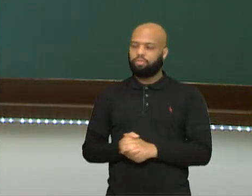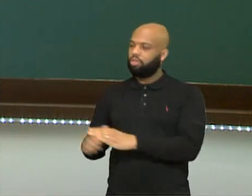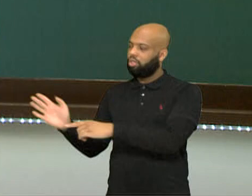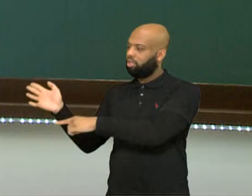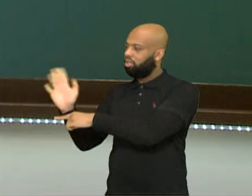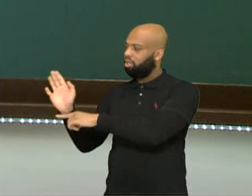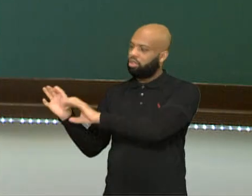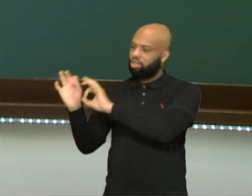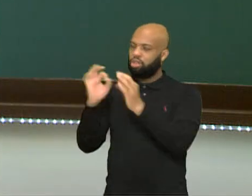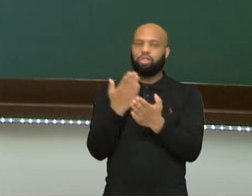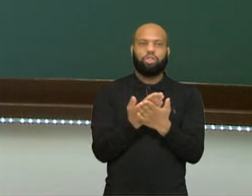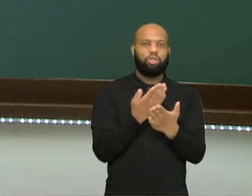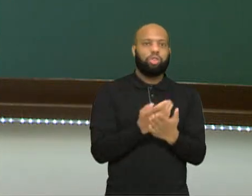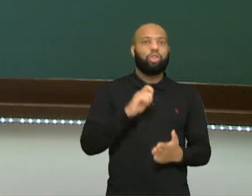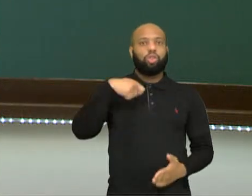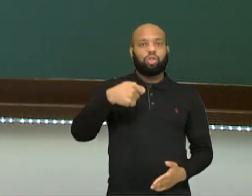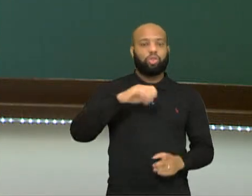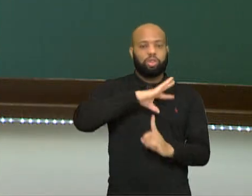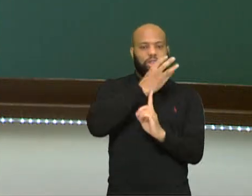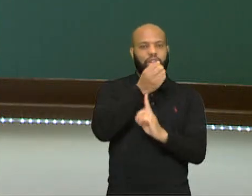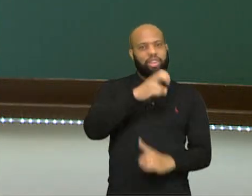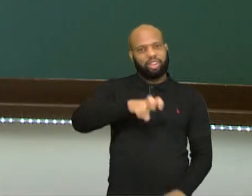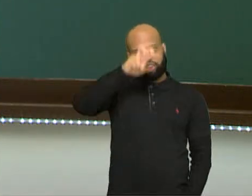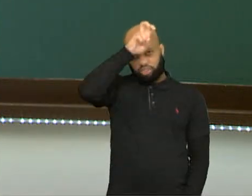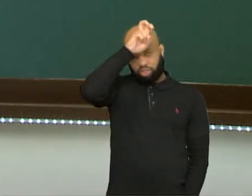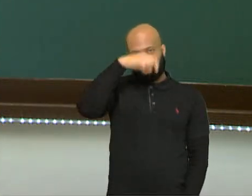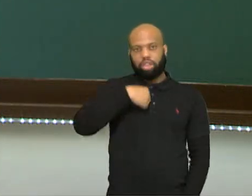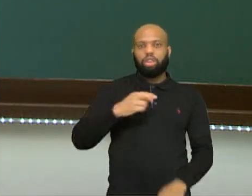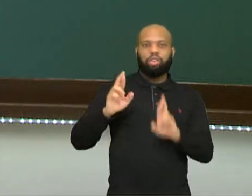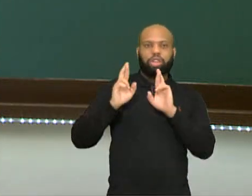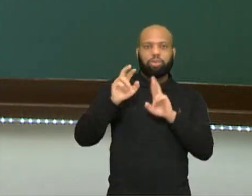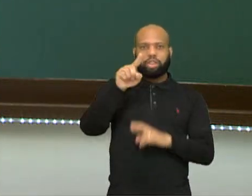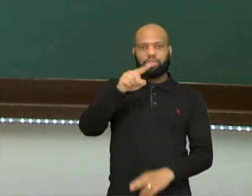Nesse vídeo nós falamos sobre arte egípcia.